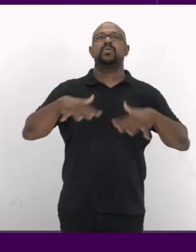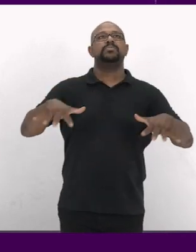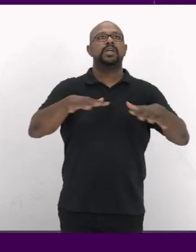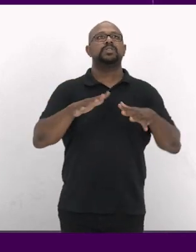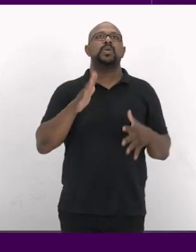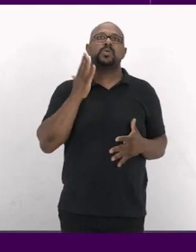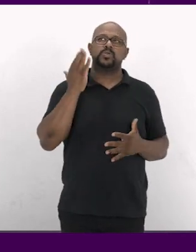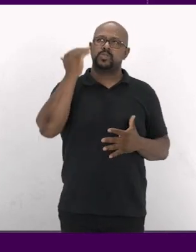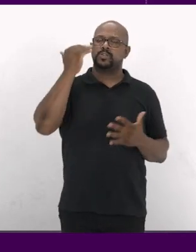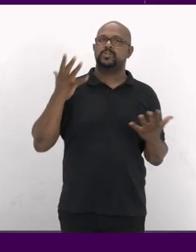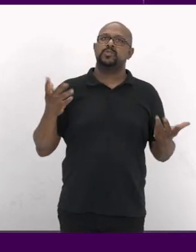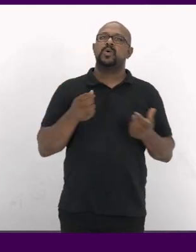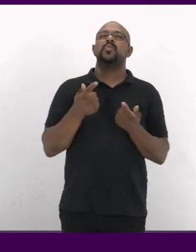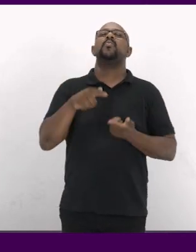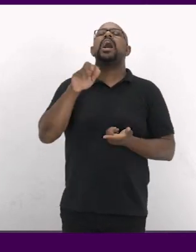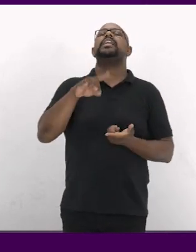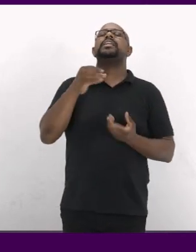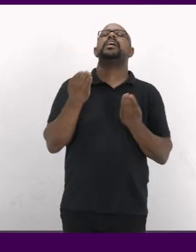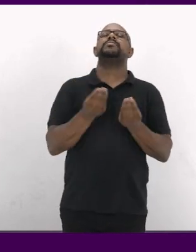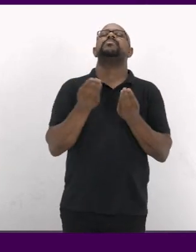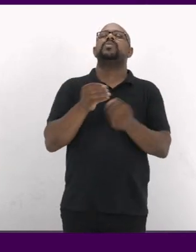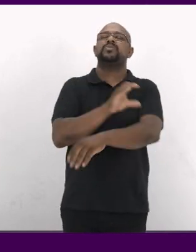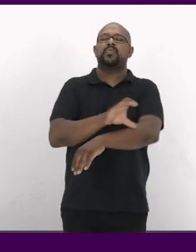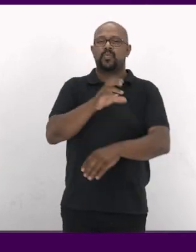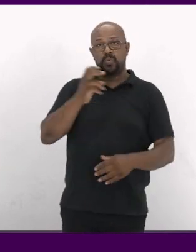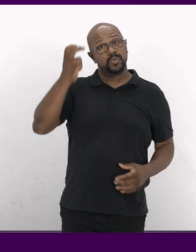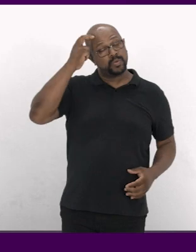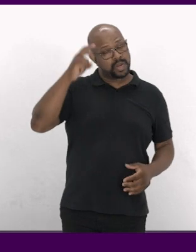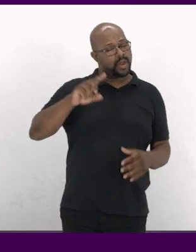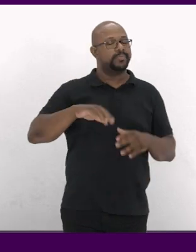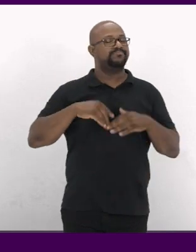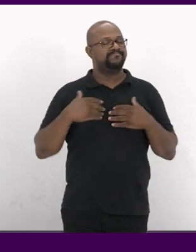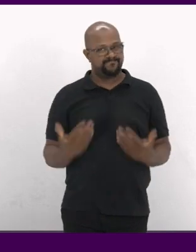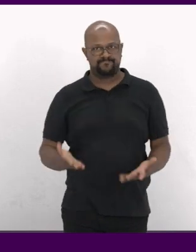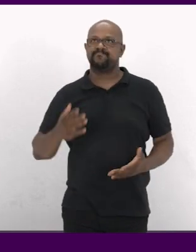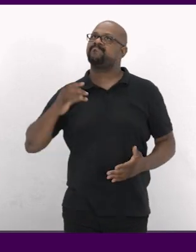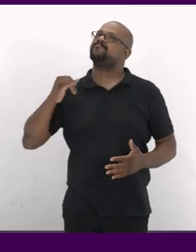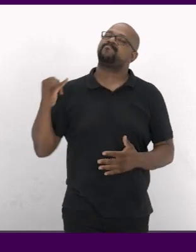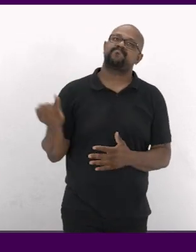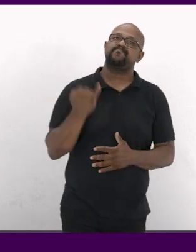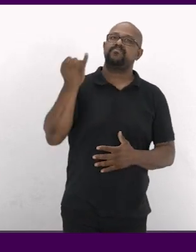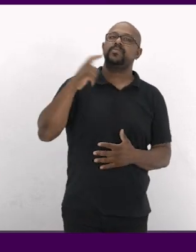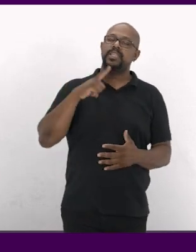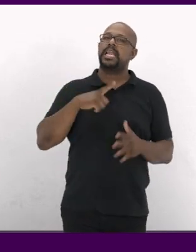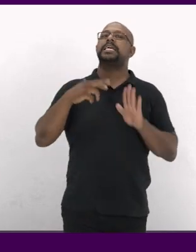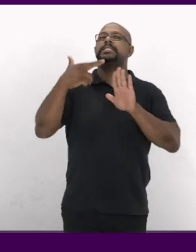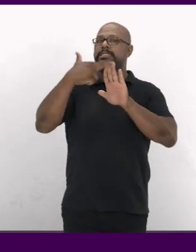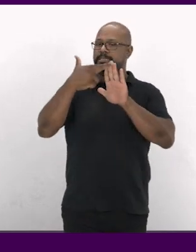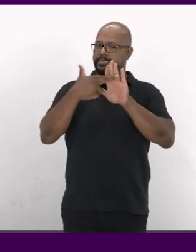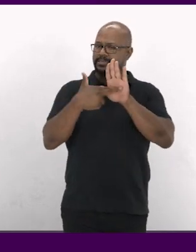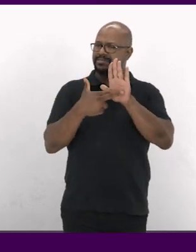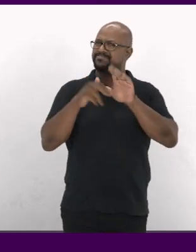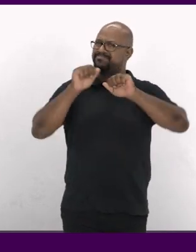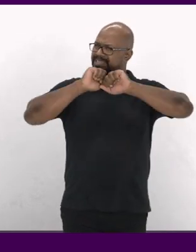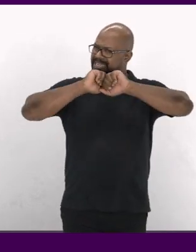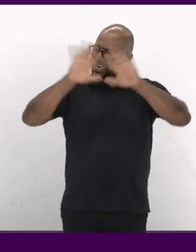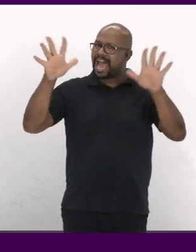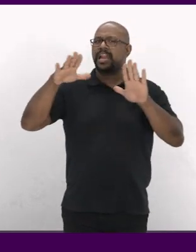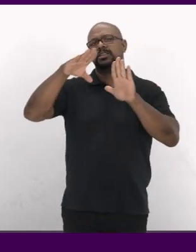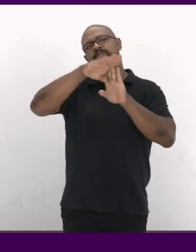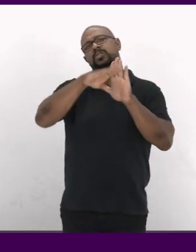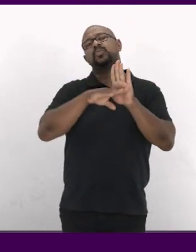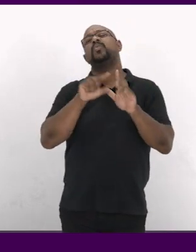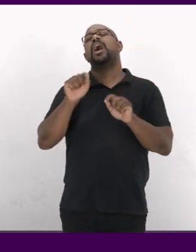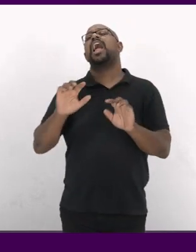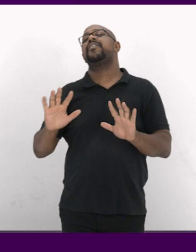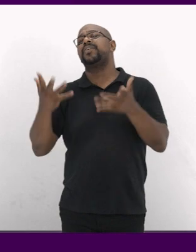evento em ambiente conhecido pela qualidade de sua programação cultural. Por isso, é fundamental que haja critérios bem definidos